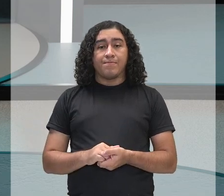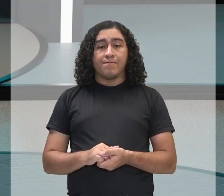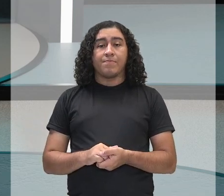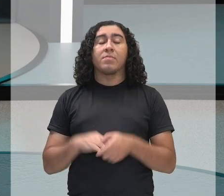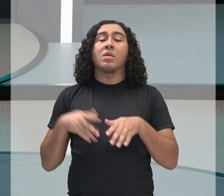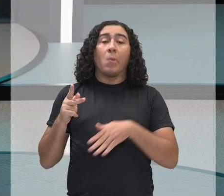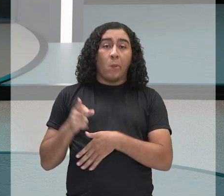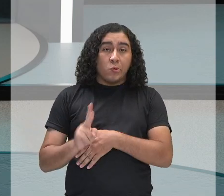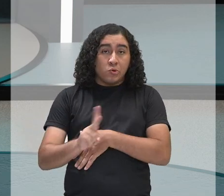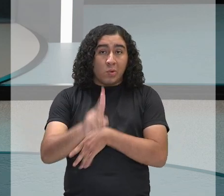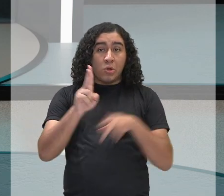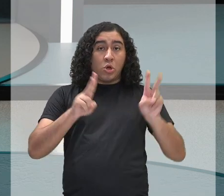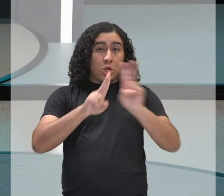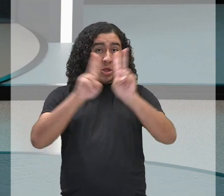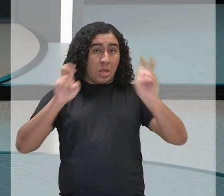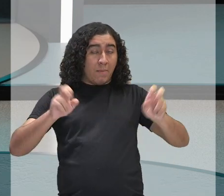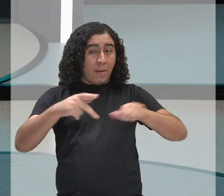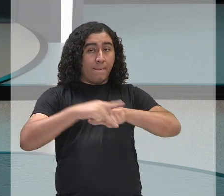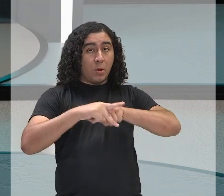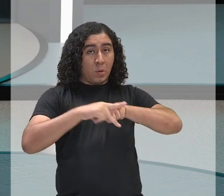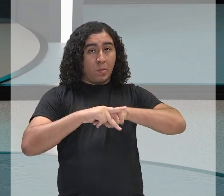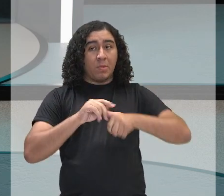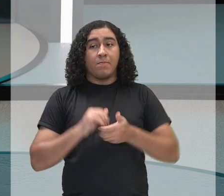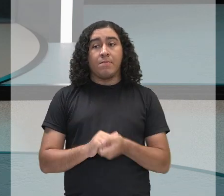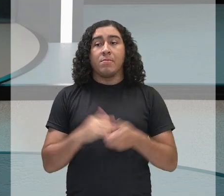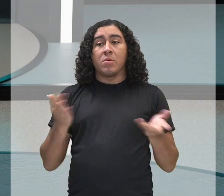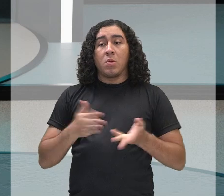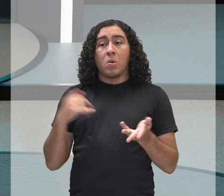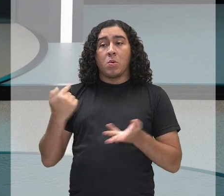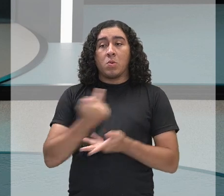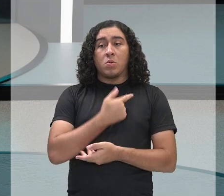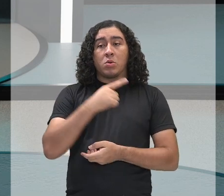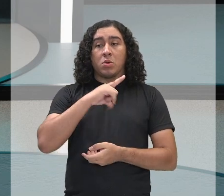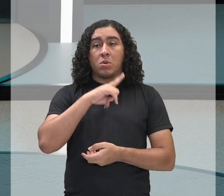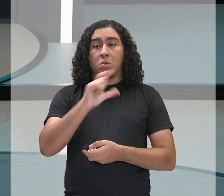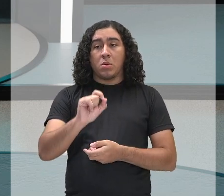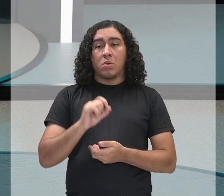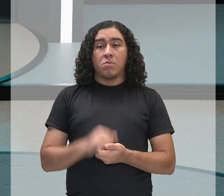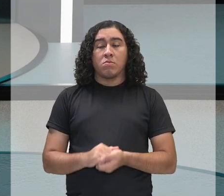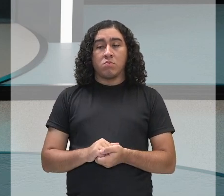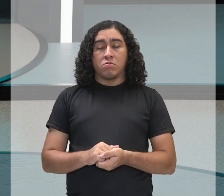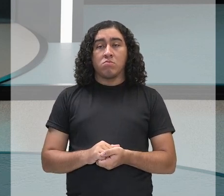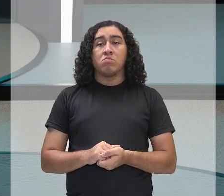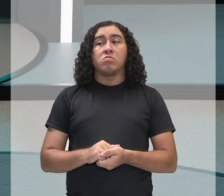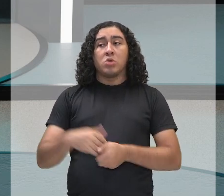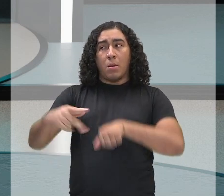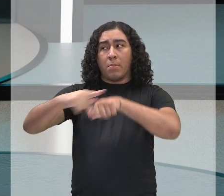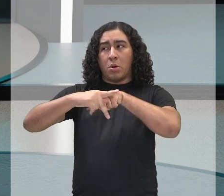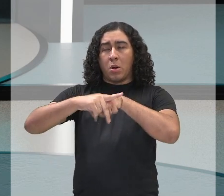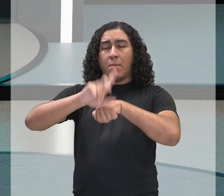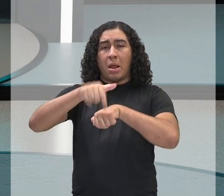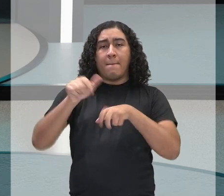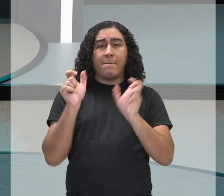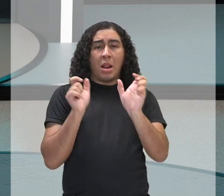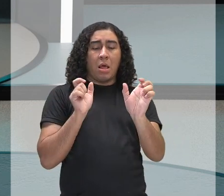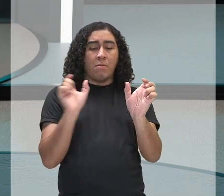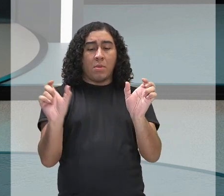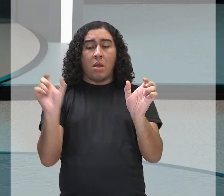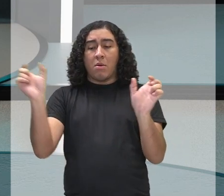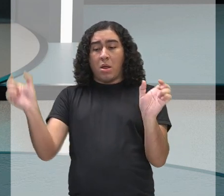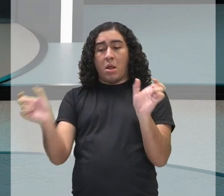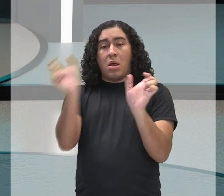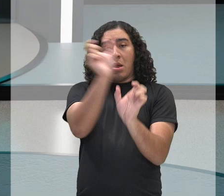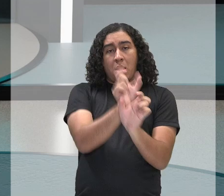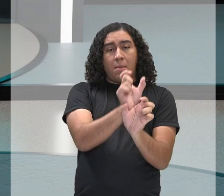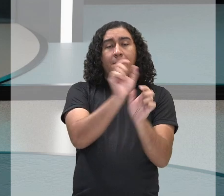ainda falando desse pronome, né, objeto, agora nós temos, aliás, o pronome, né, é aquela palavrinha que eu substituo por uma outra, só que ele tem